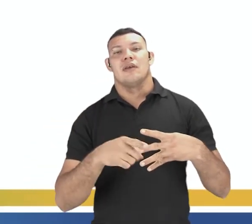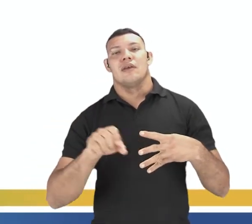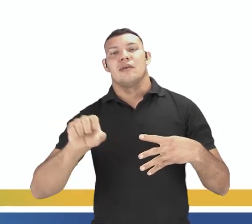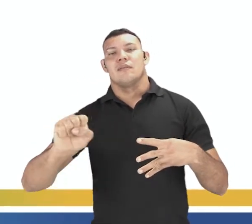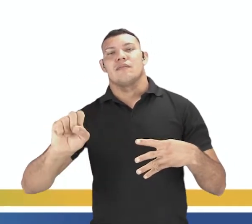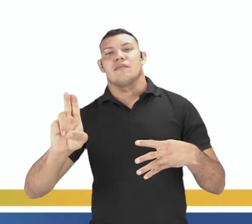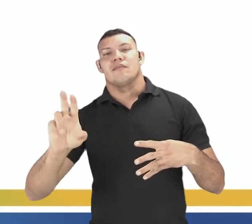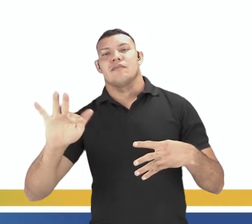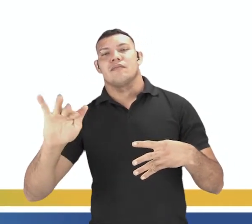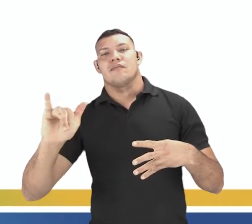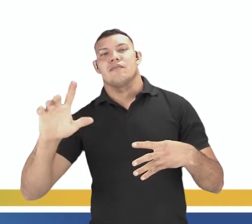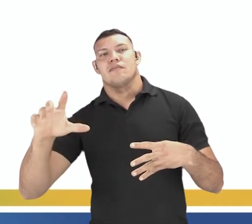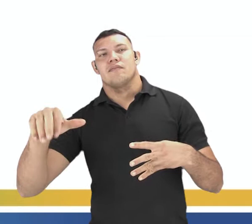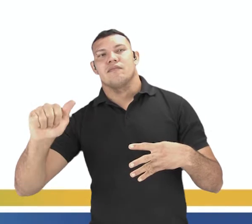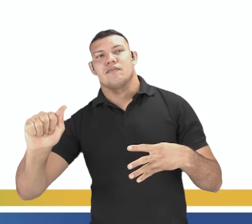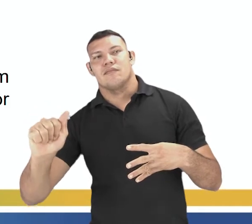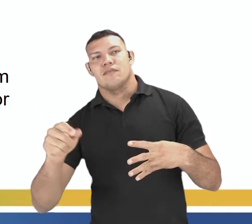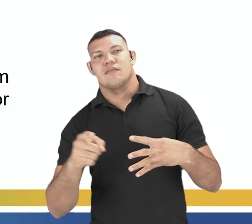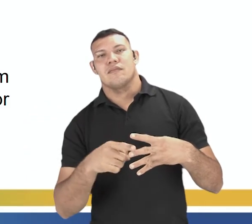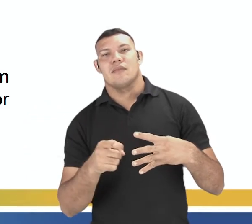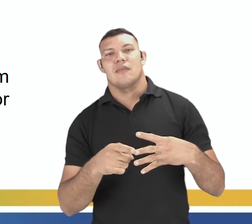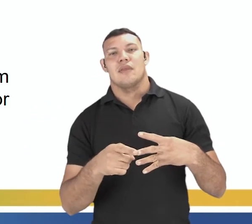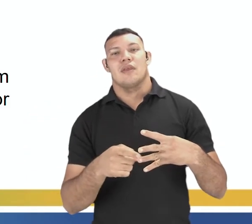imprópria. Seguimos.